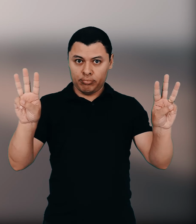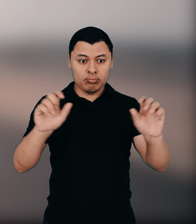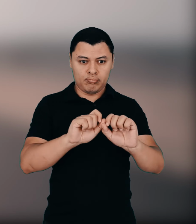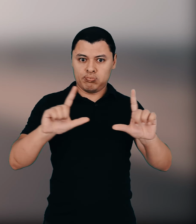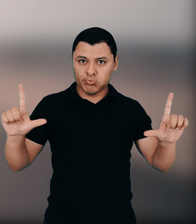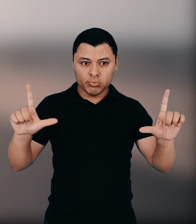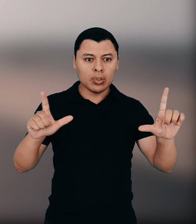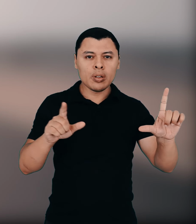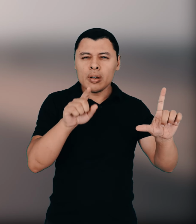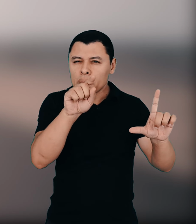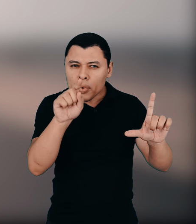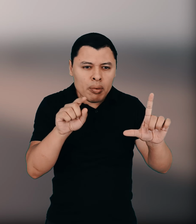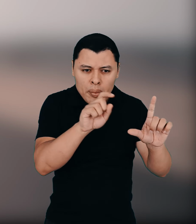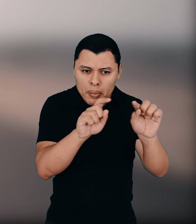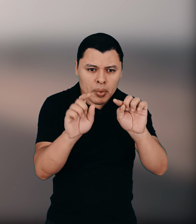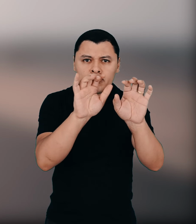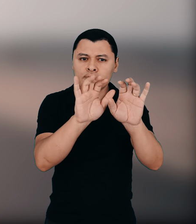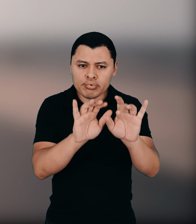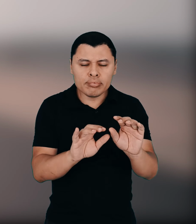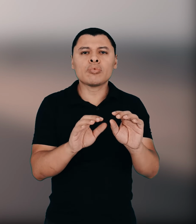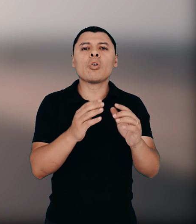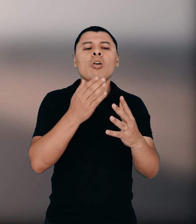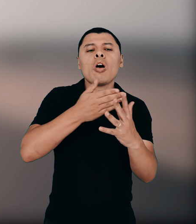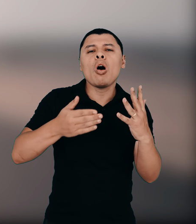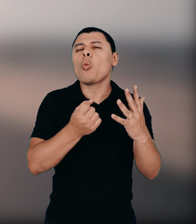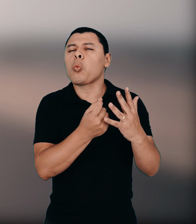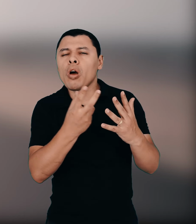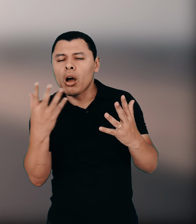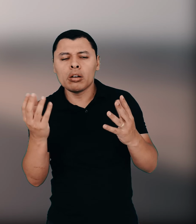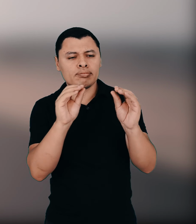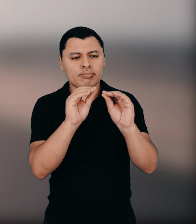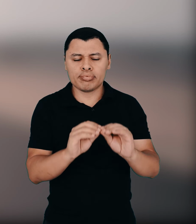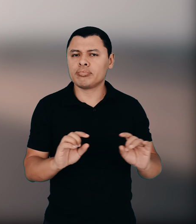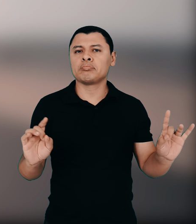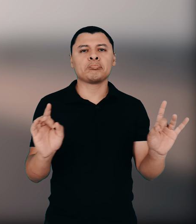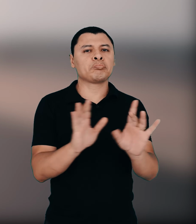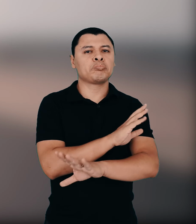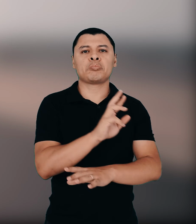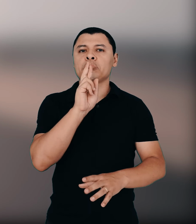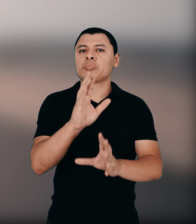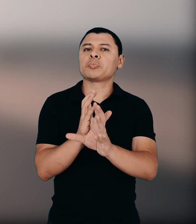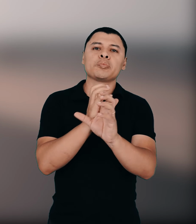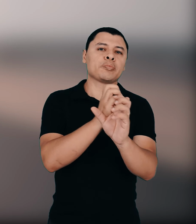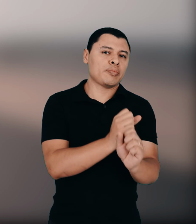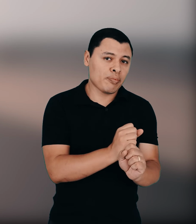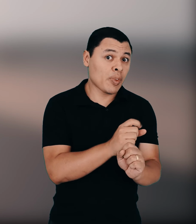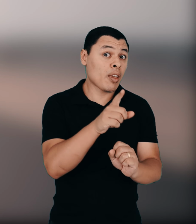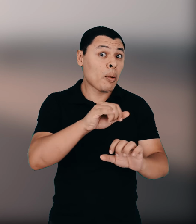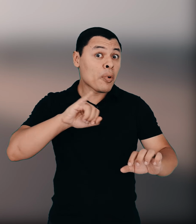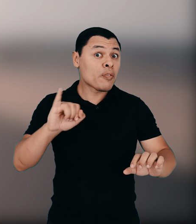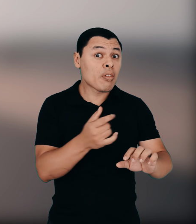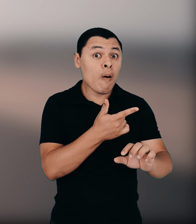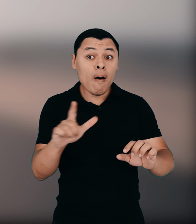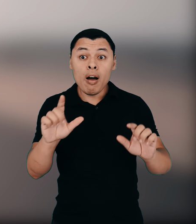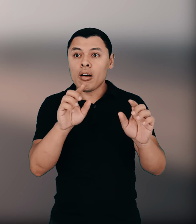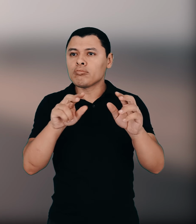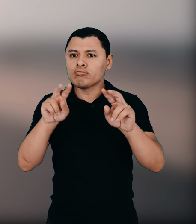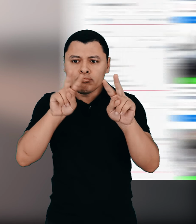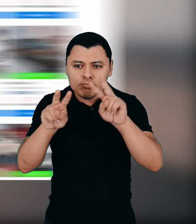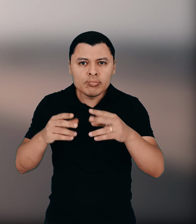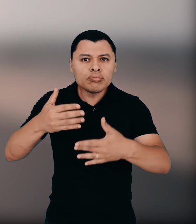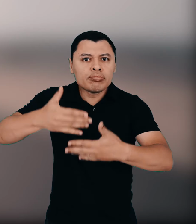simular financiamento no topo da tela, escolha a quantidade de parcelas, alguns dados bem básicos, você já tem a melhor proposta em mãos. Aproveitando que está lá no